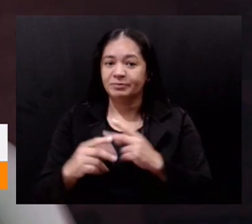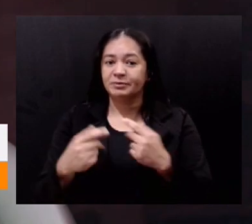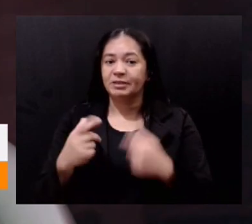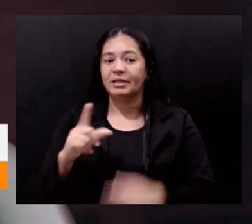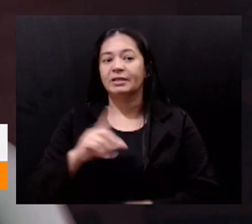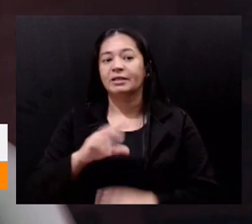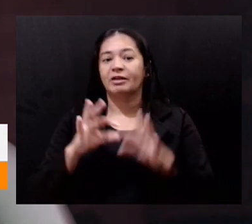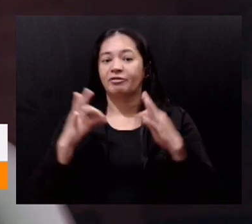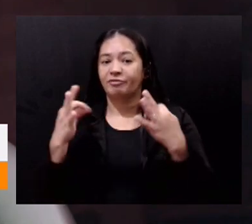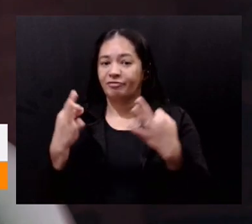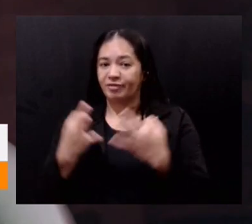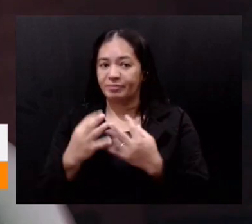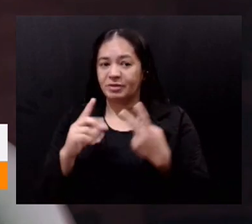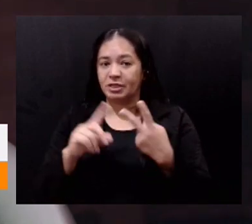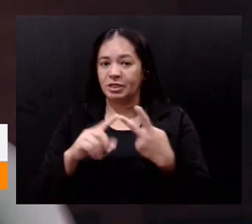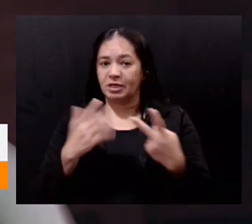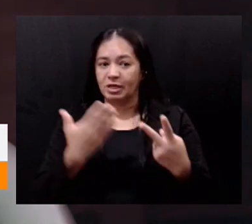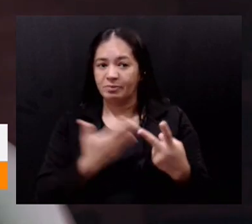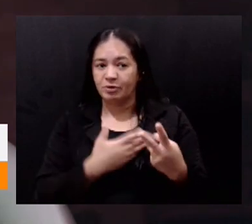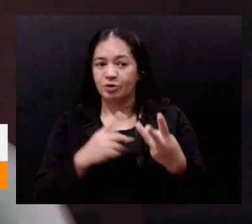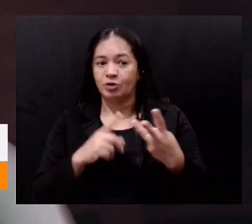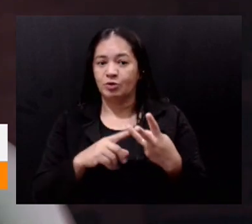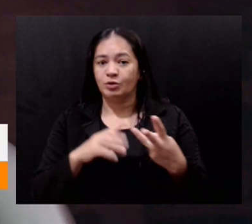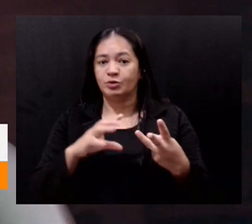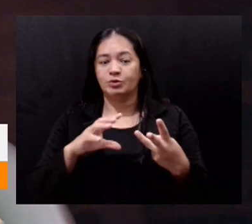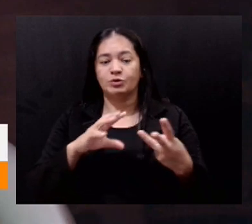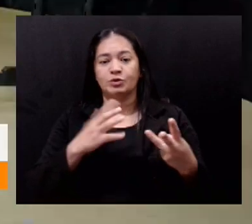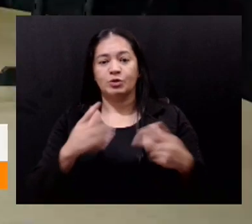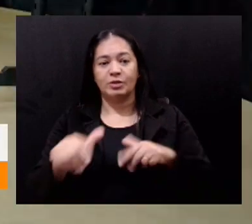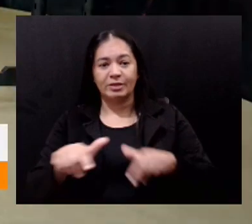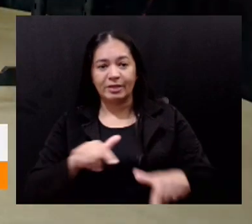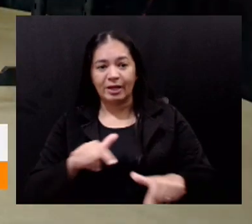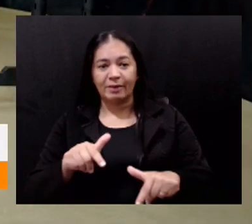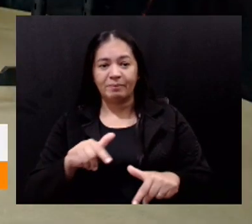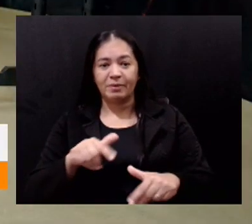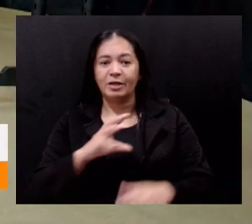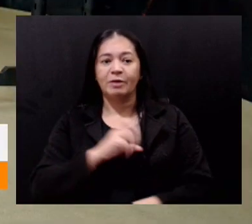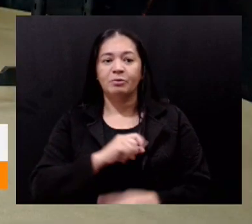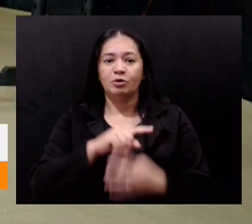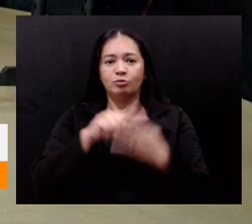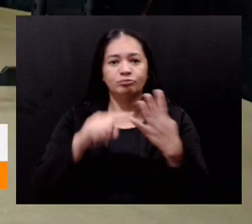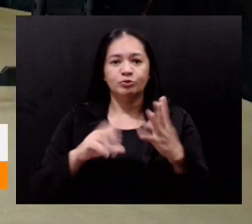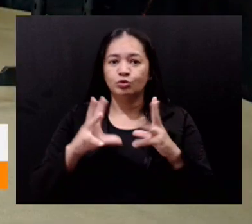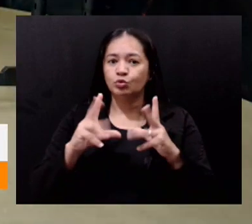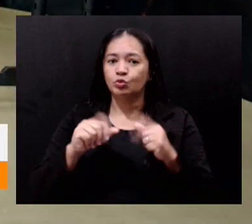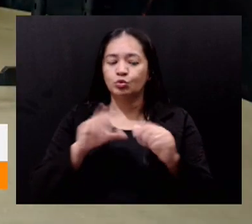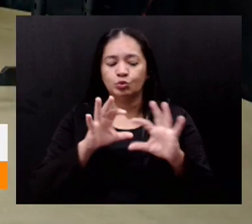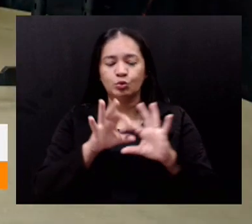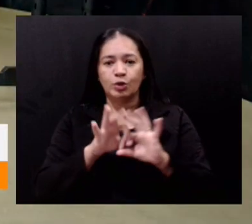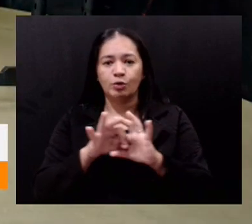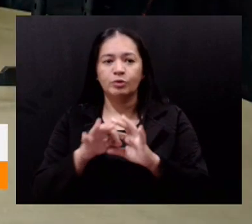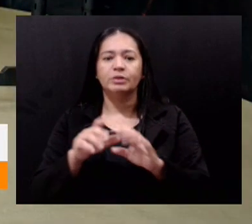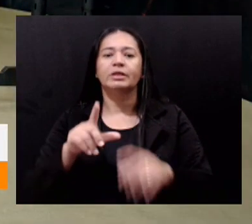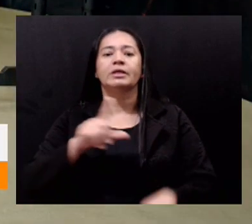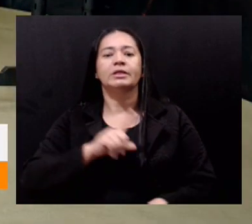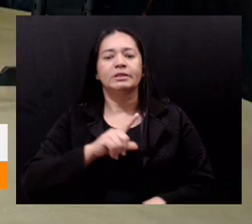amizades, trabalho. Então, tudo é um E contexto. tem umas Então, fases também, né? não tem né? como. De repente você